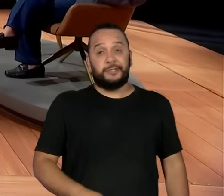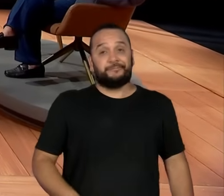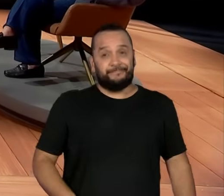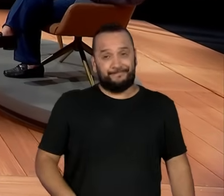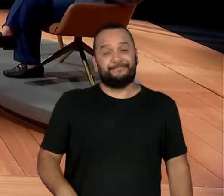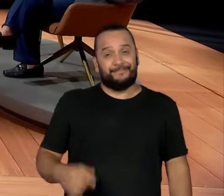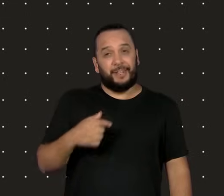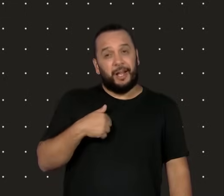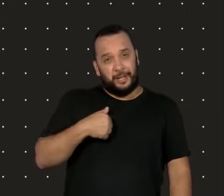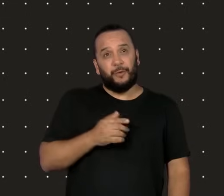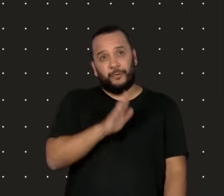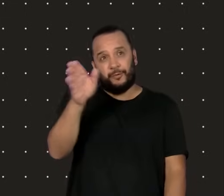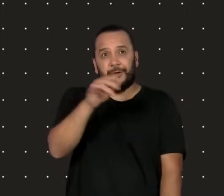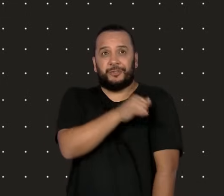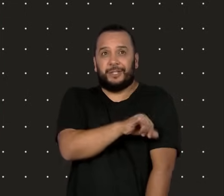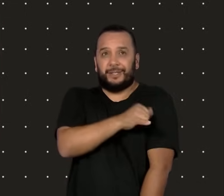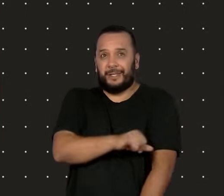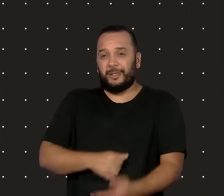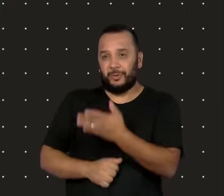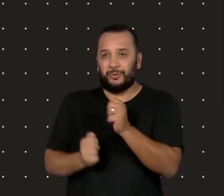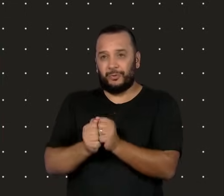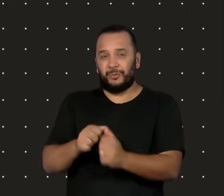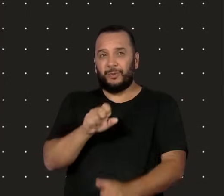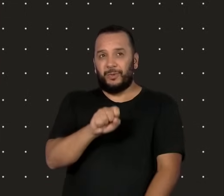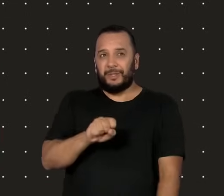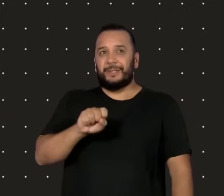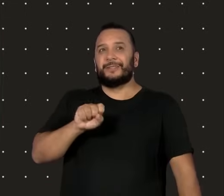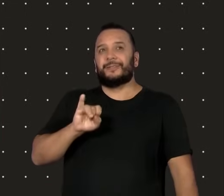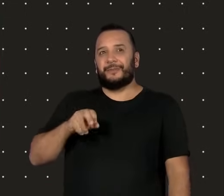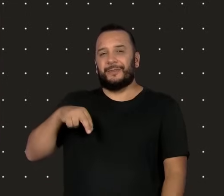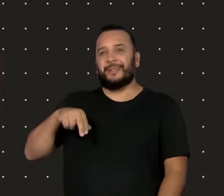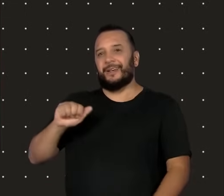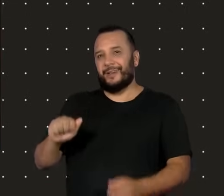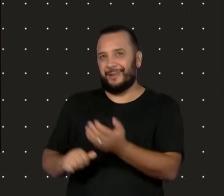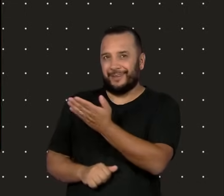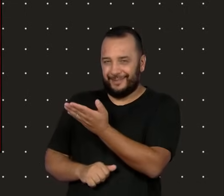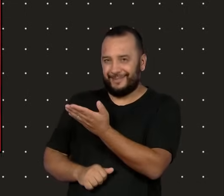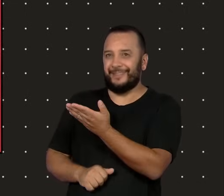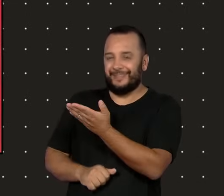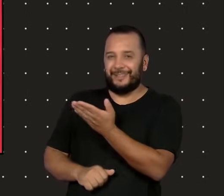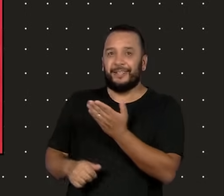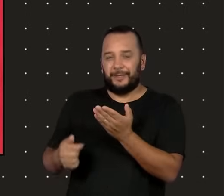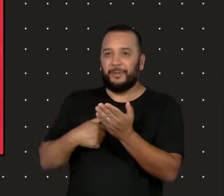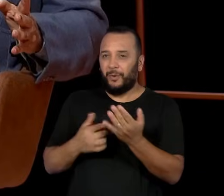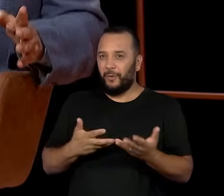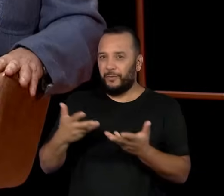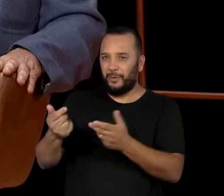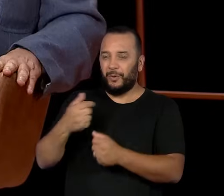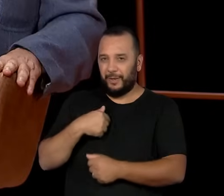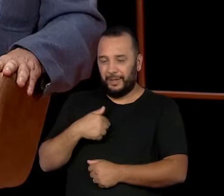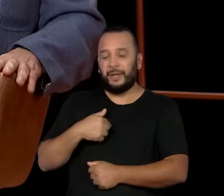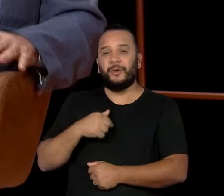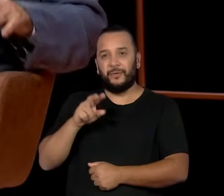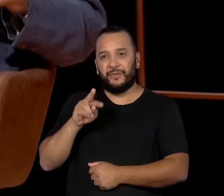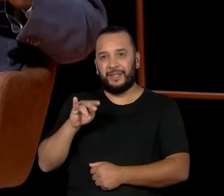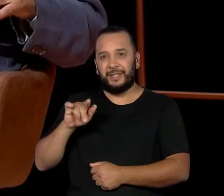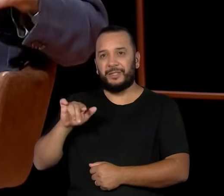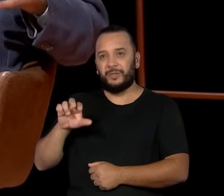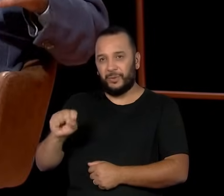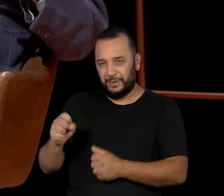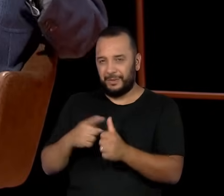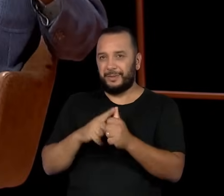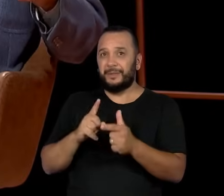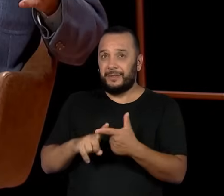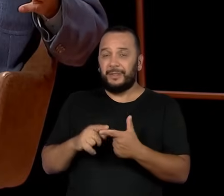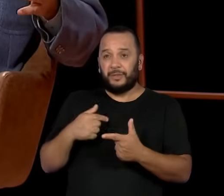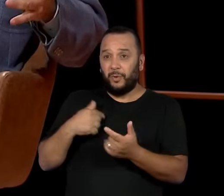Silvinha Teres, que me recebeu primeiro, que foi maravilhosa, me levou para convidar Vinícius e Baden. Até as pessoas